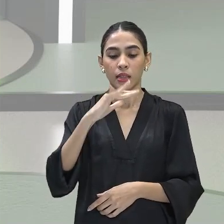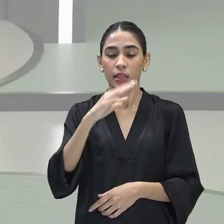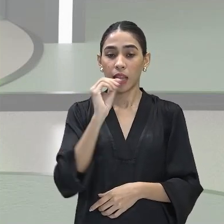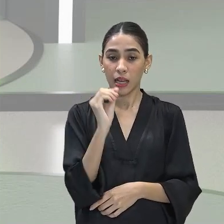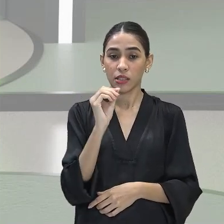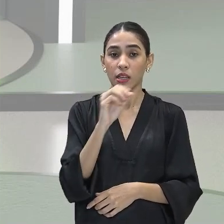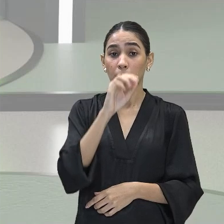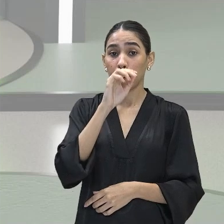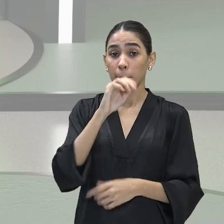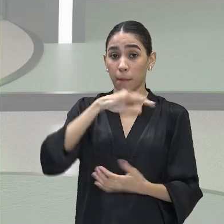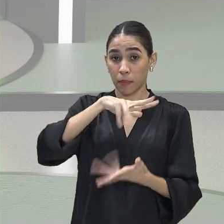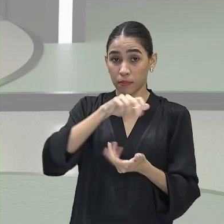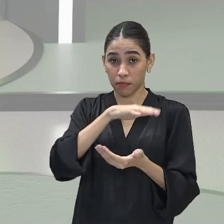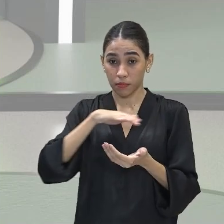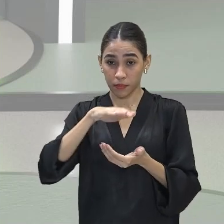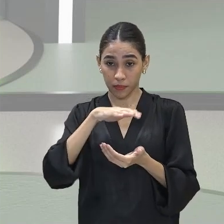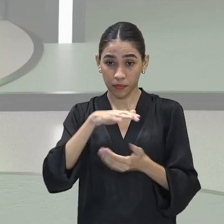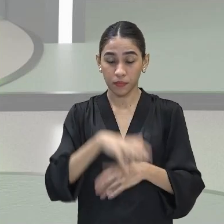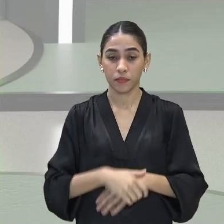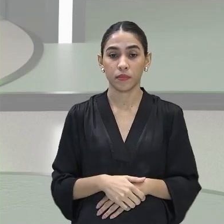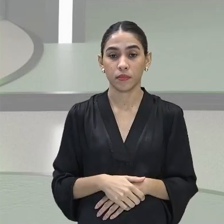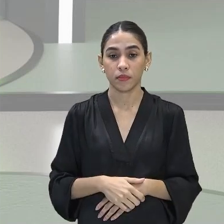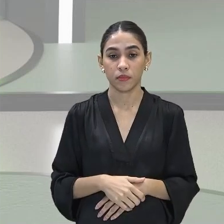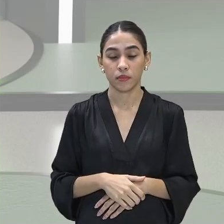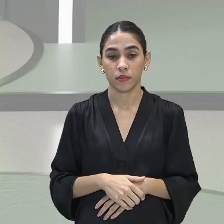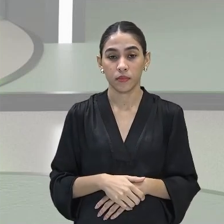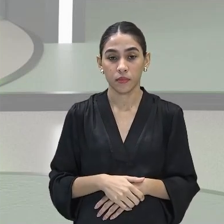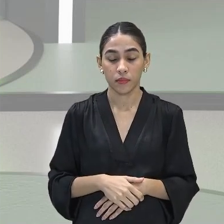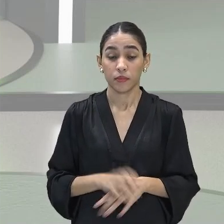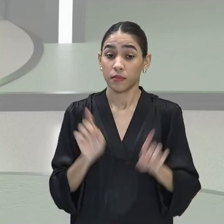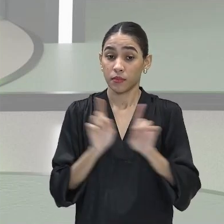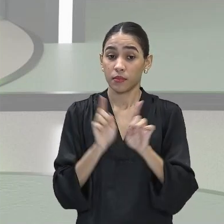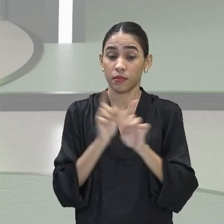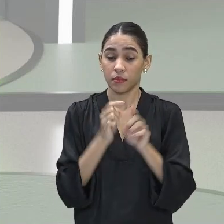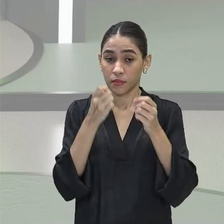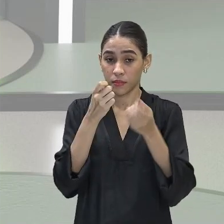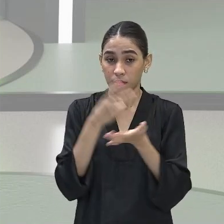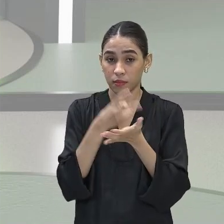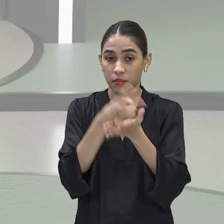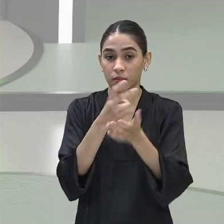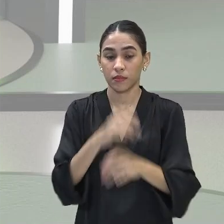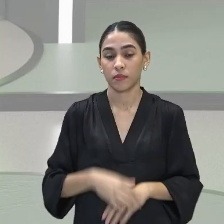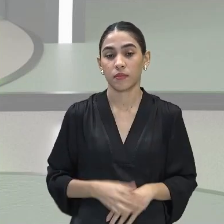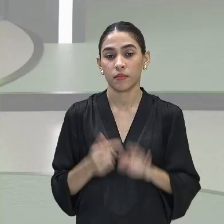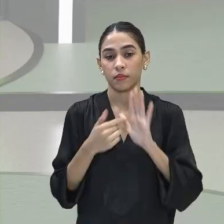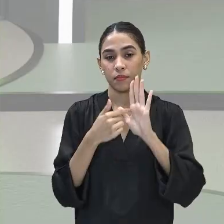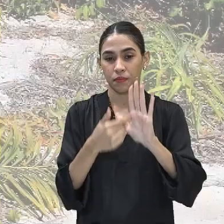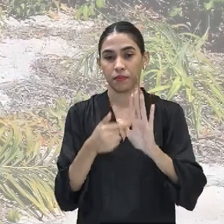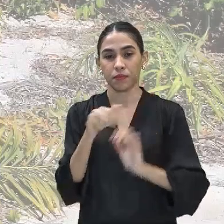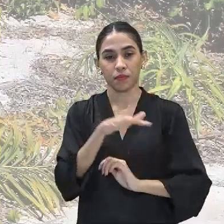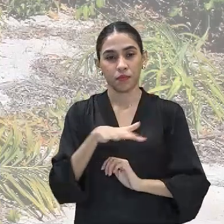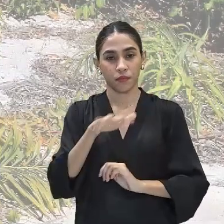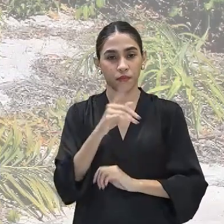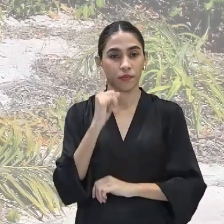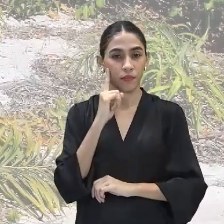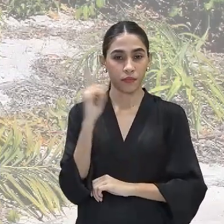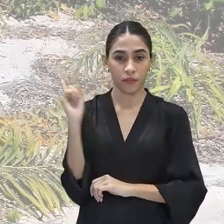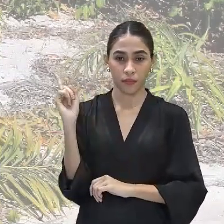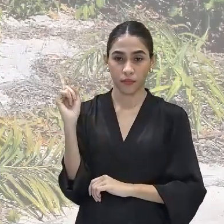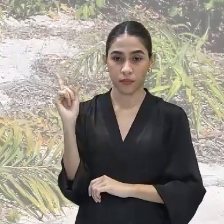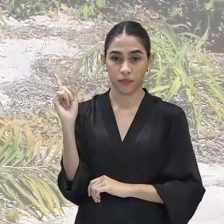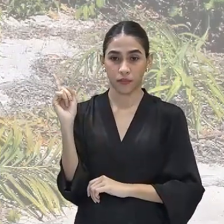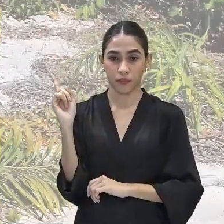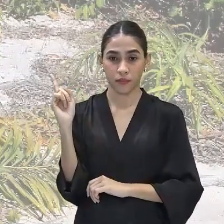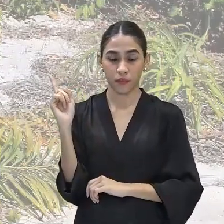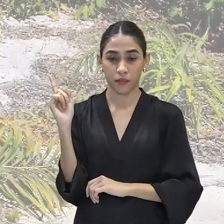localização no litoral. E aí, para falar ainda da Mata Atlântica, a gente trouxe aqui uma área, né, uma área que é considerada uma